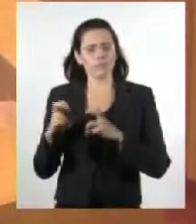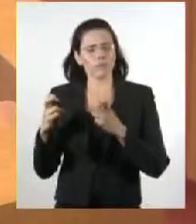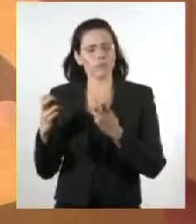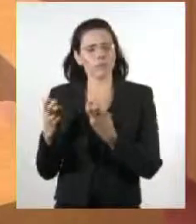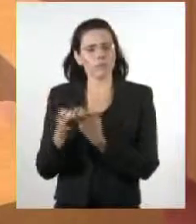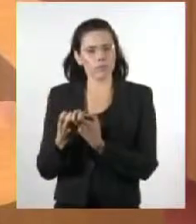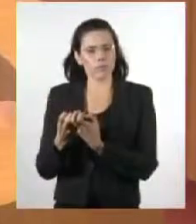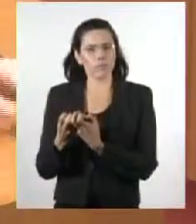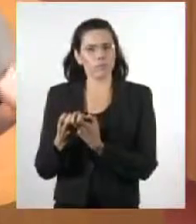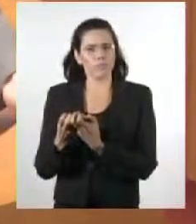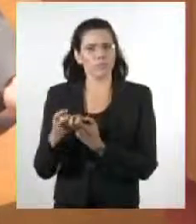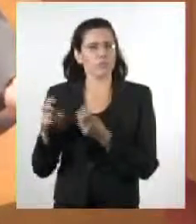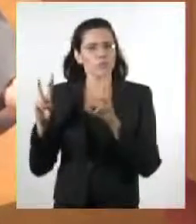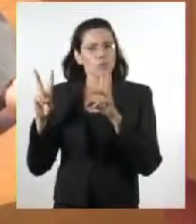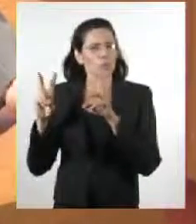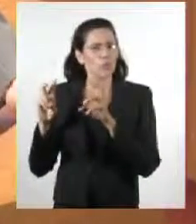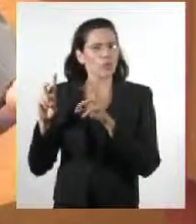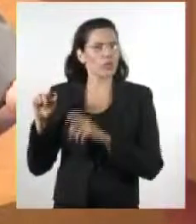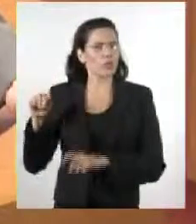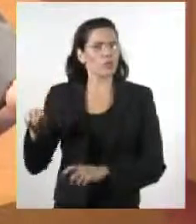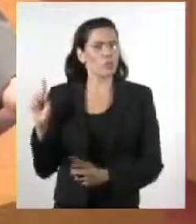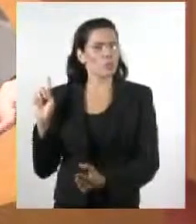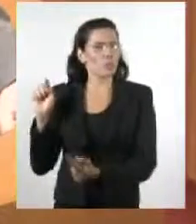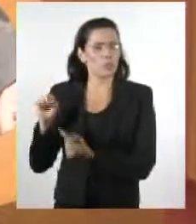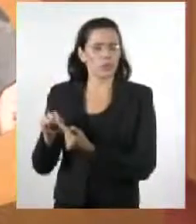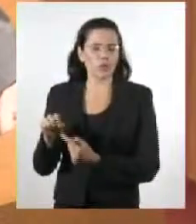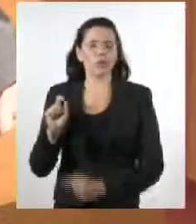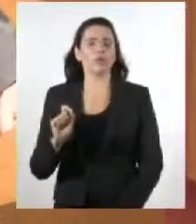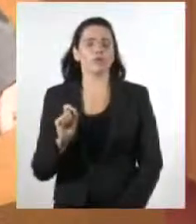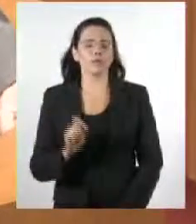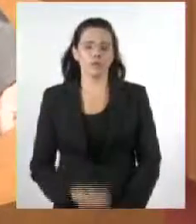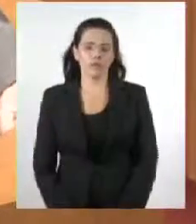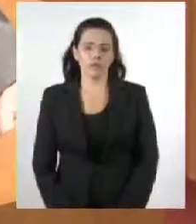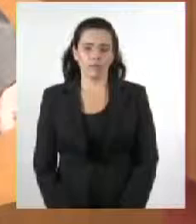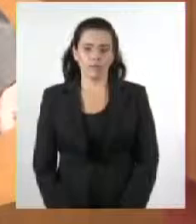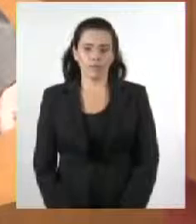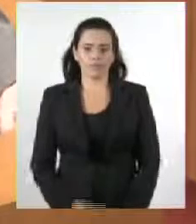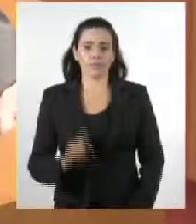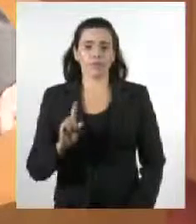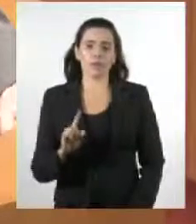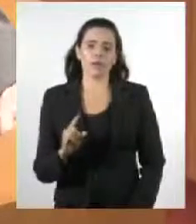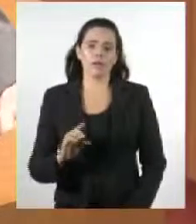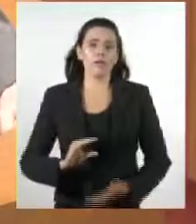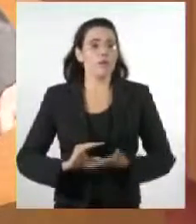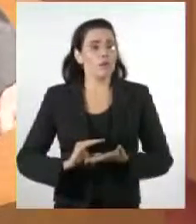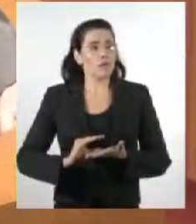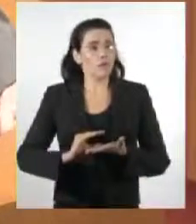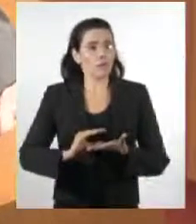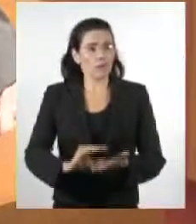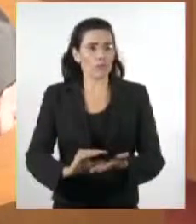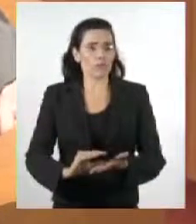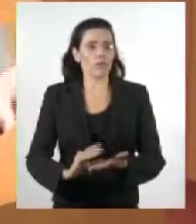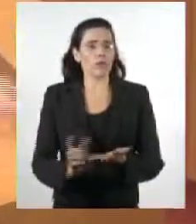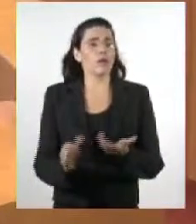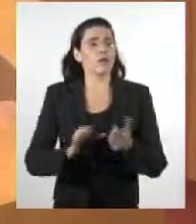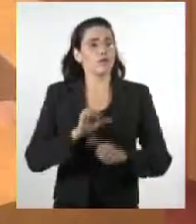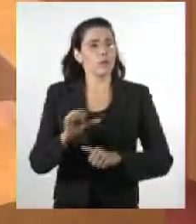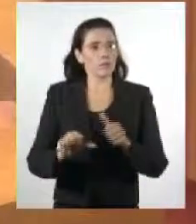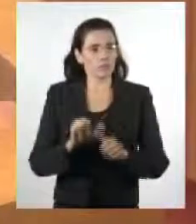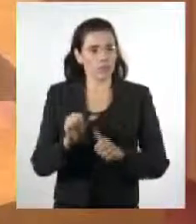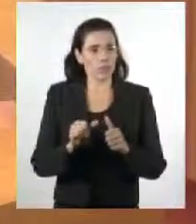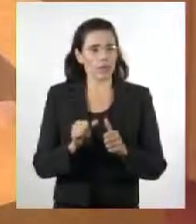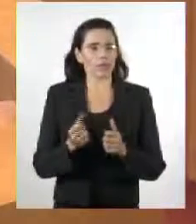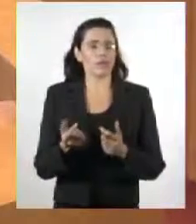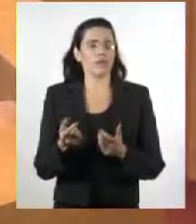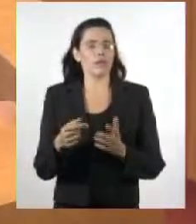na área da saúde, de respeito à questão do subfinanciamento da tabela do SUS. Hoje, e eu